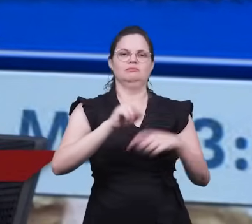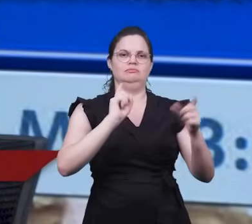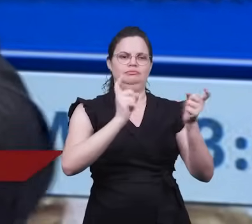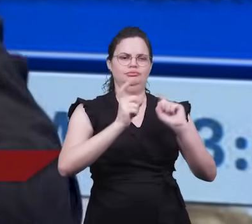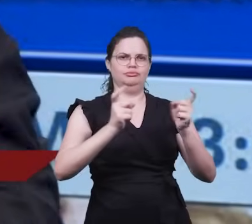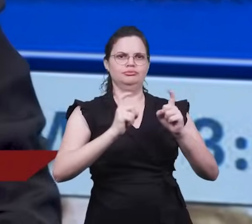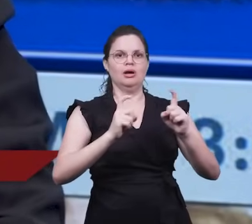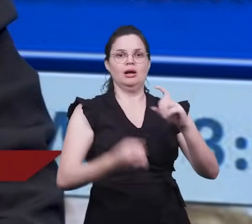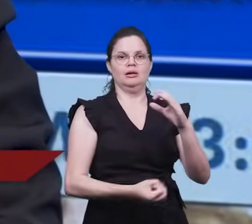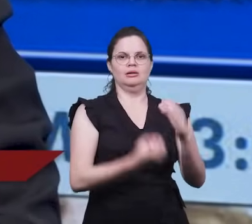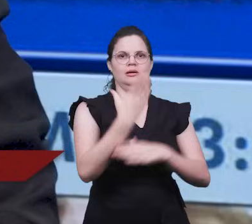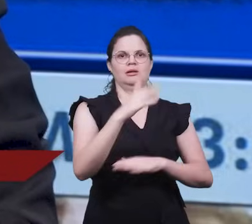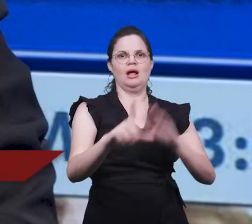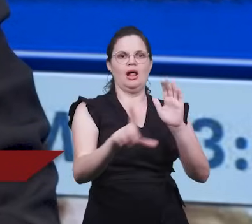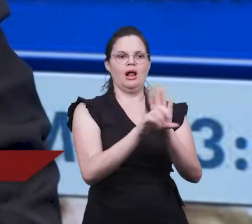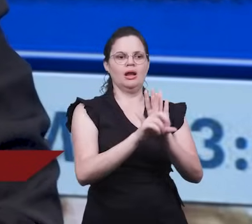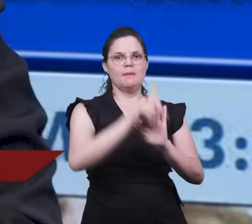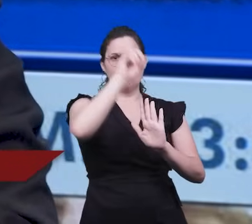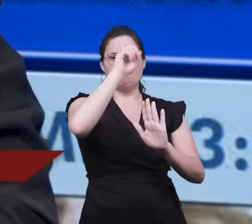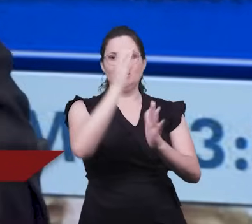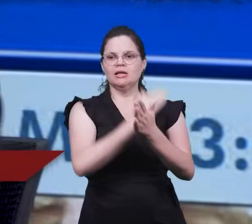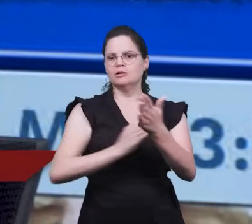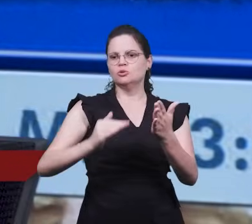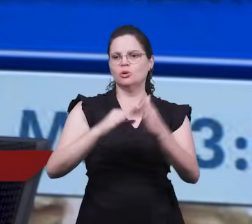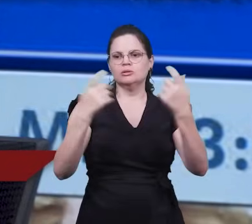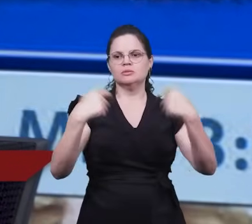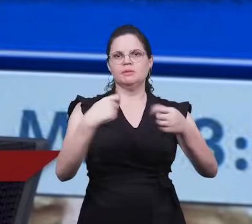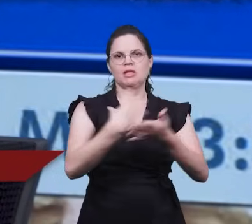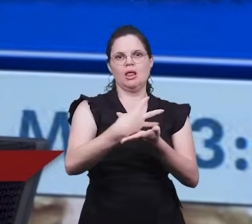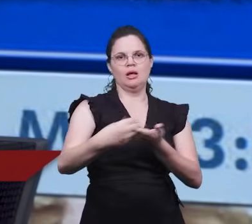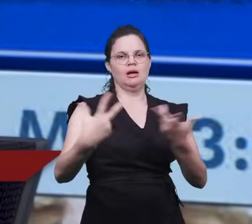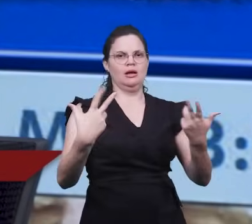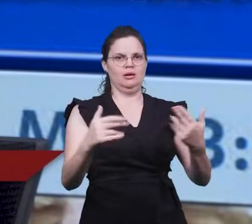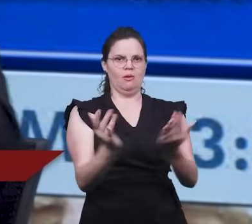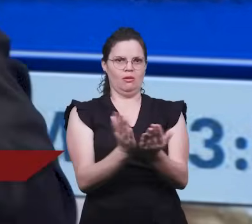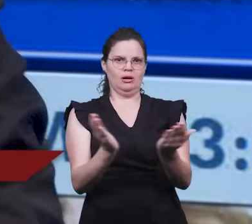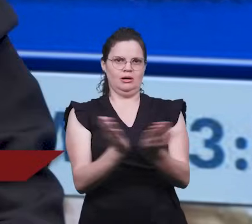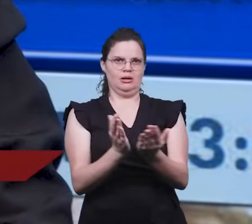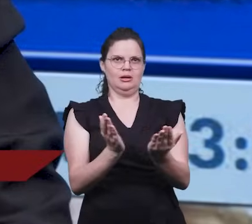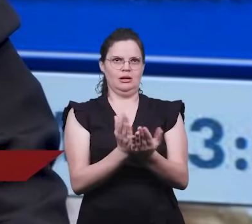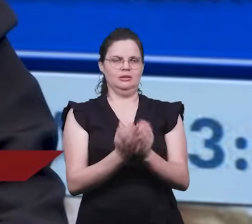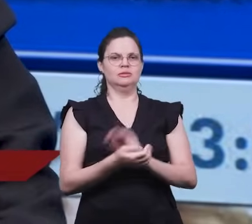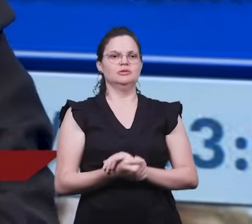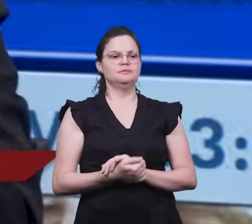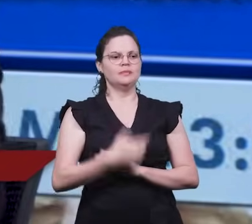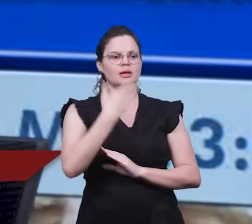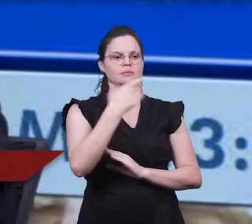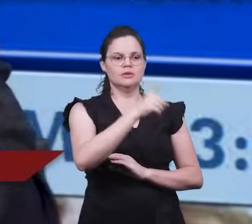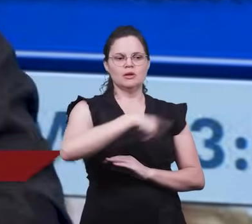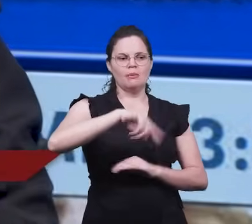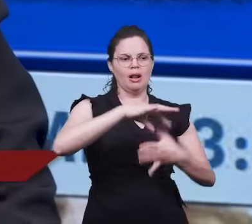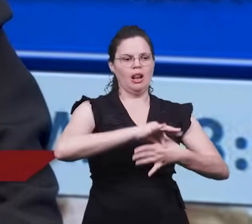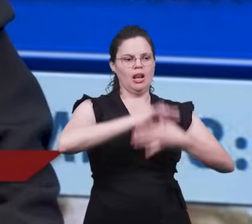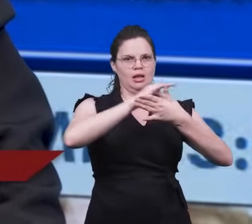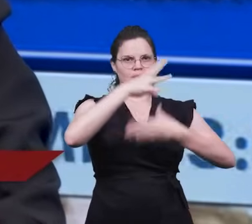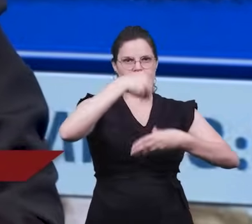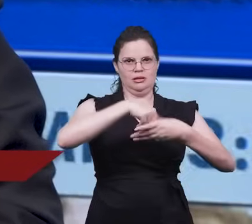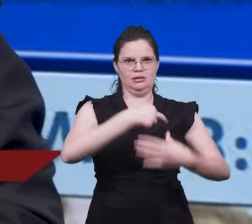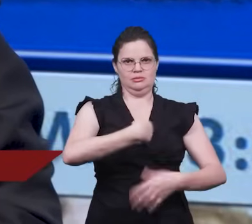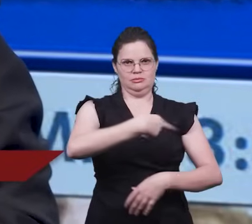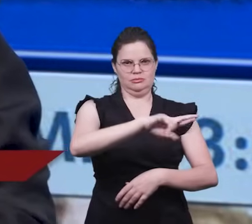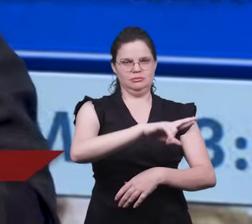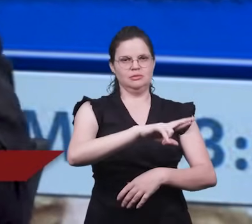ali fez a edição do edito, mas deixou os líderes espirituais lá fazerem